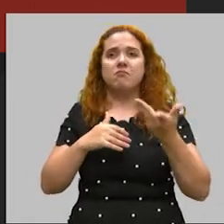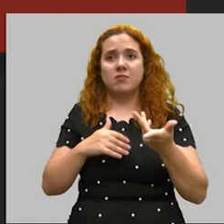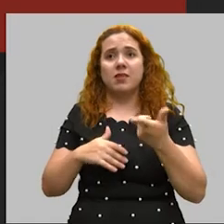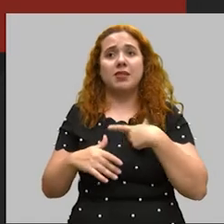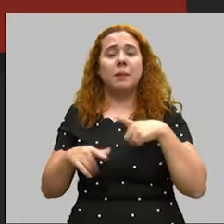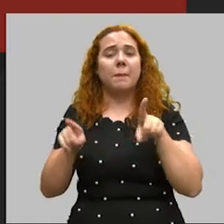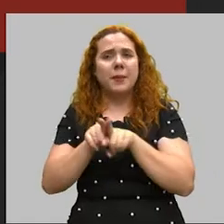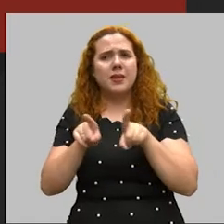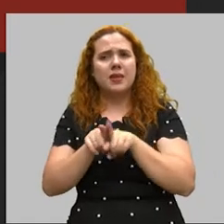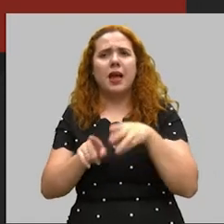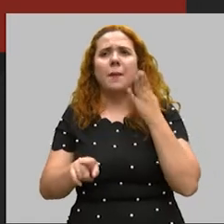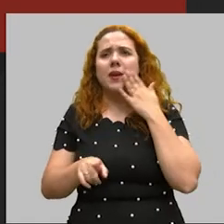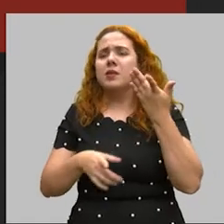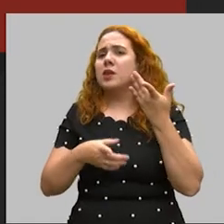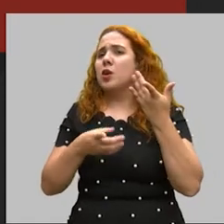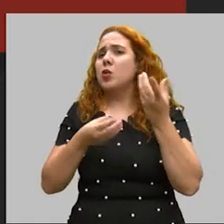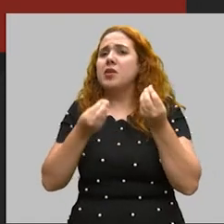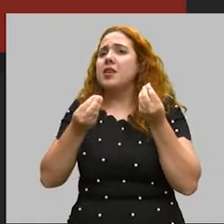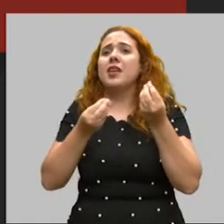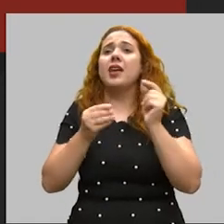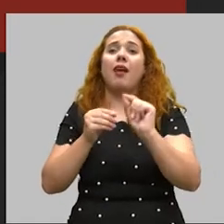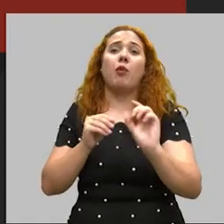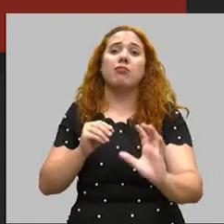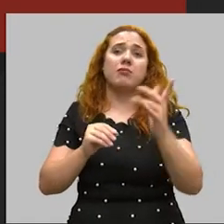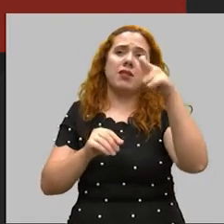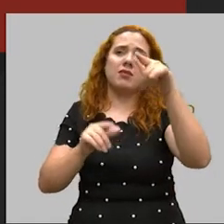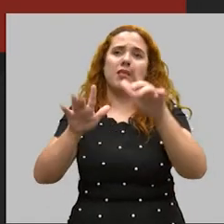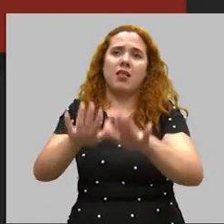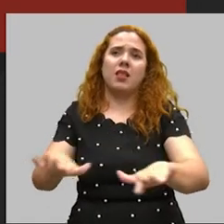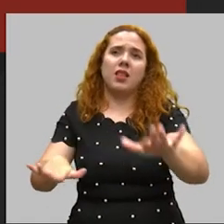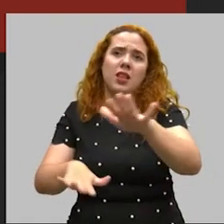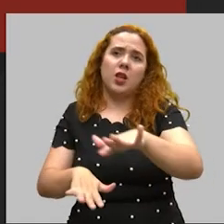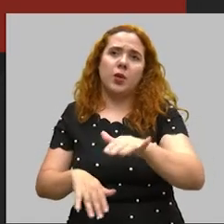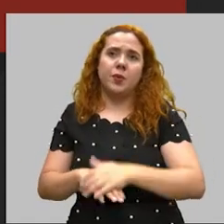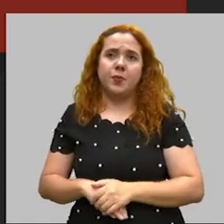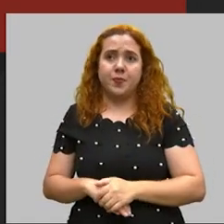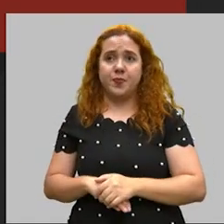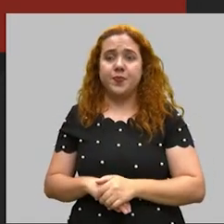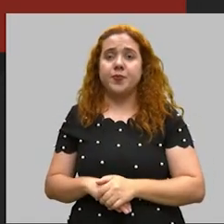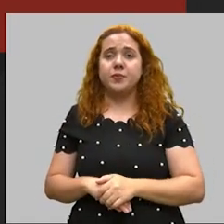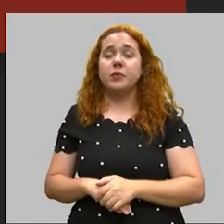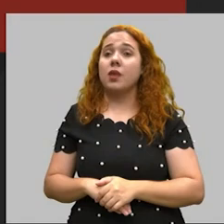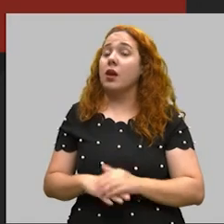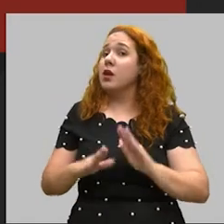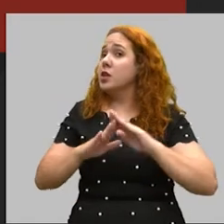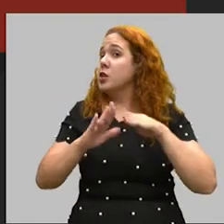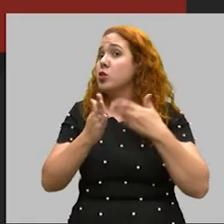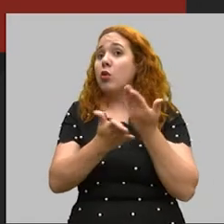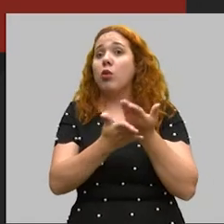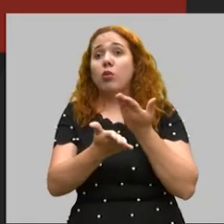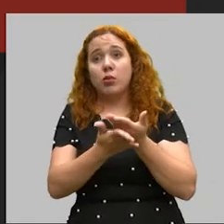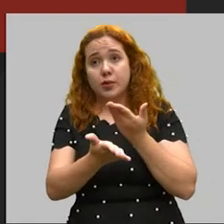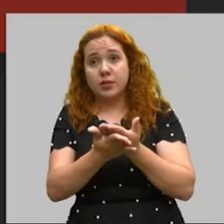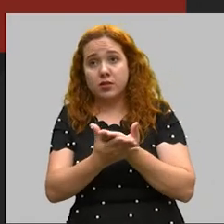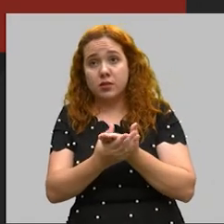anteriormente e que a Ivana vem trazendo também eh ele na nessa escola do campo que é uma escola articulada com a